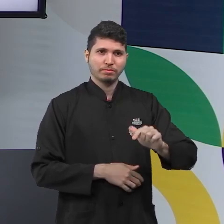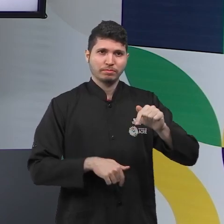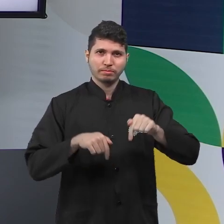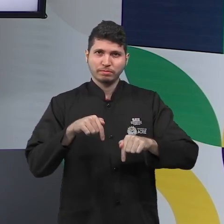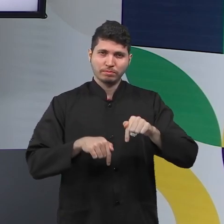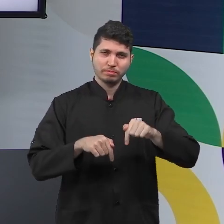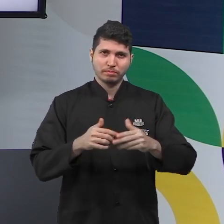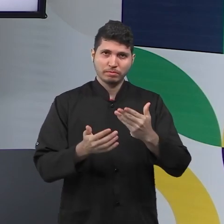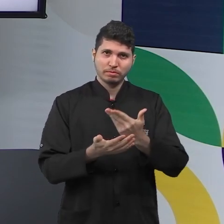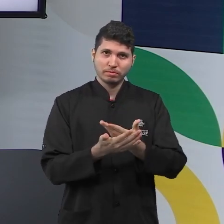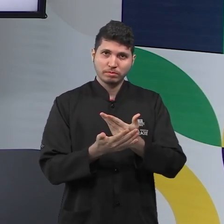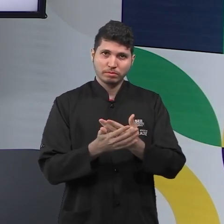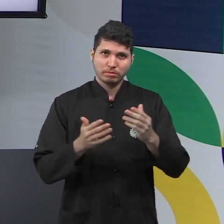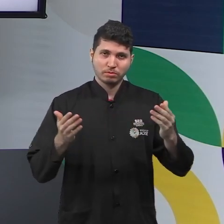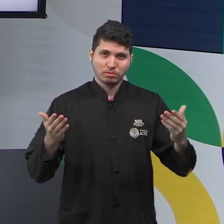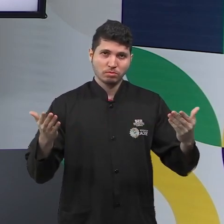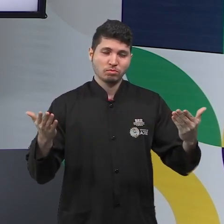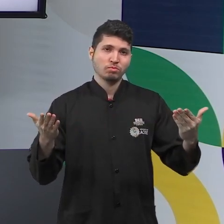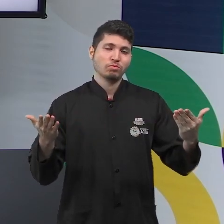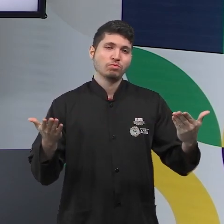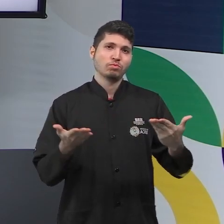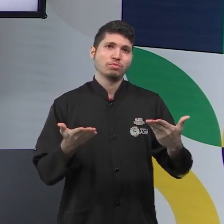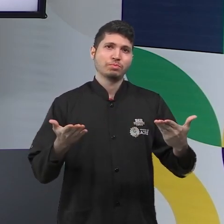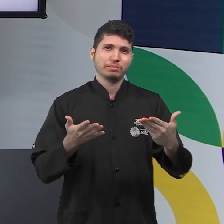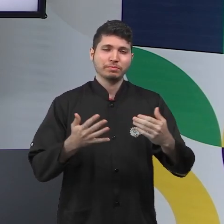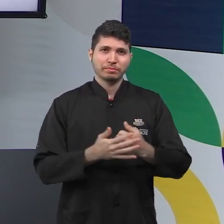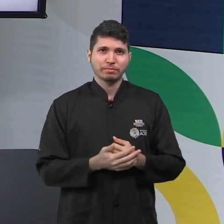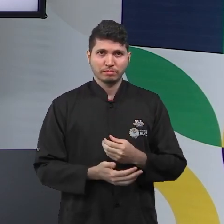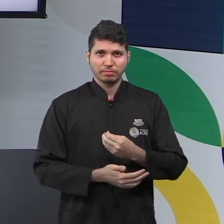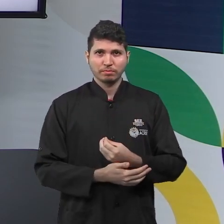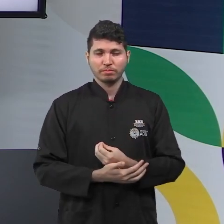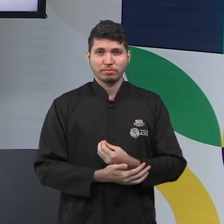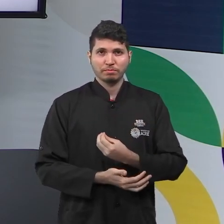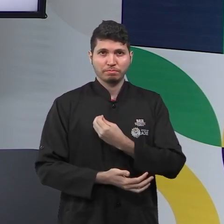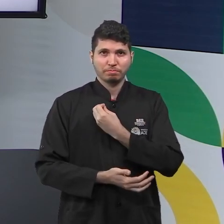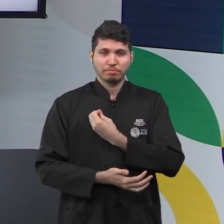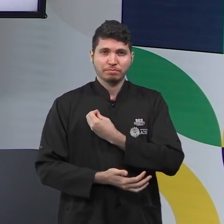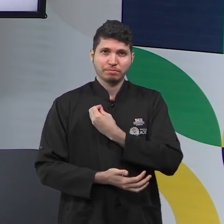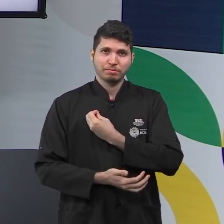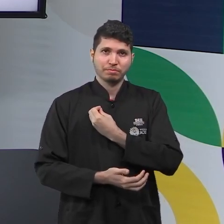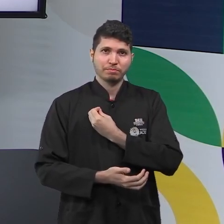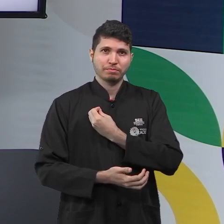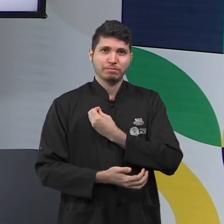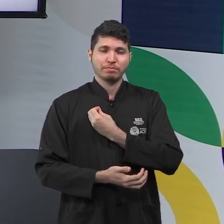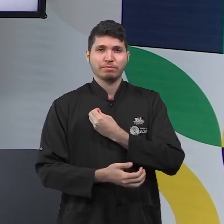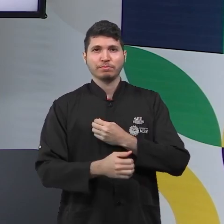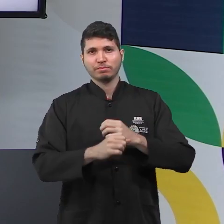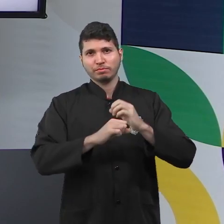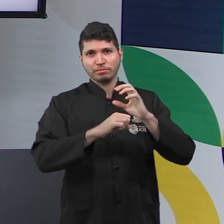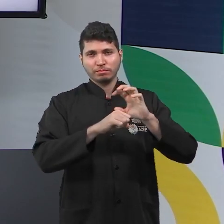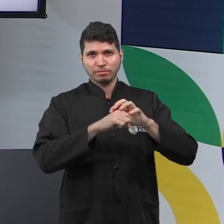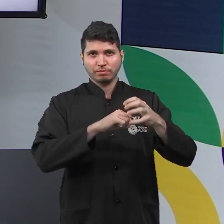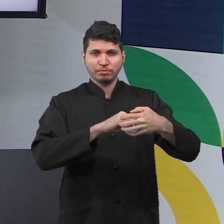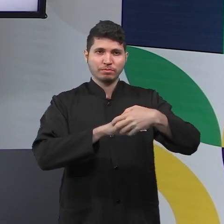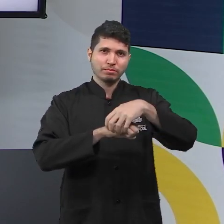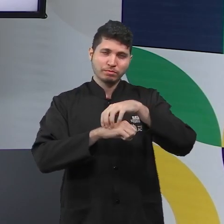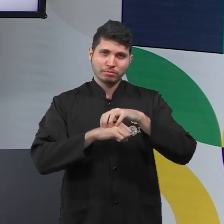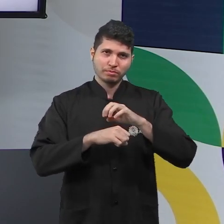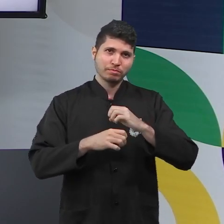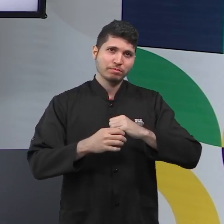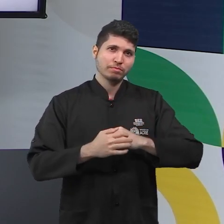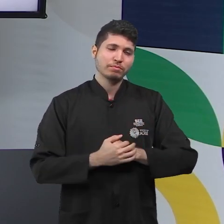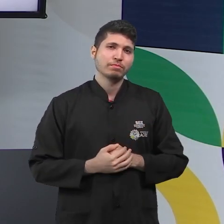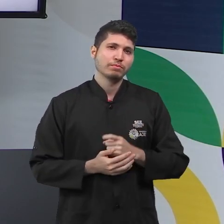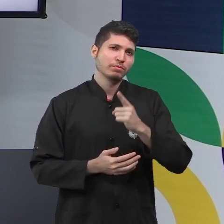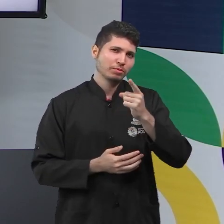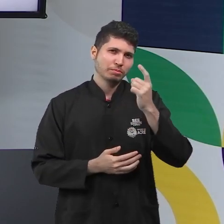nossa aula vai ser sobre biomoléculas. E para começar, vamos aqui com um Pense e Responda. Vocês já pararam para pensar se todas as